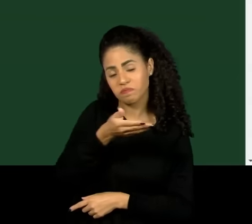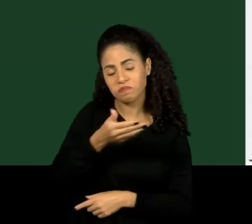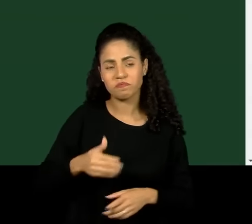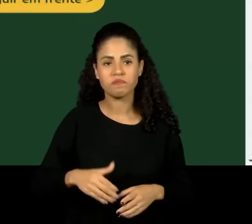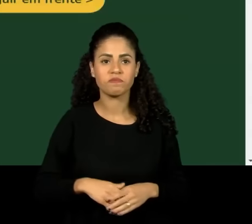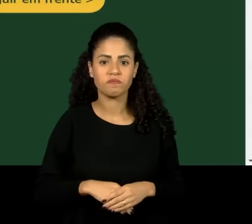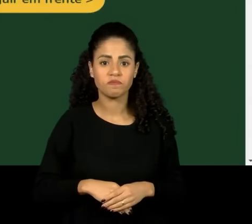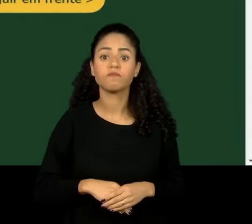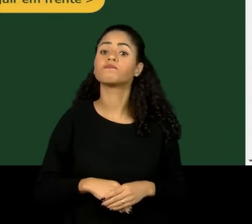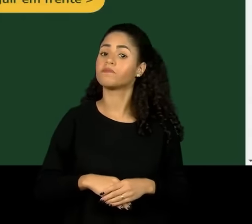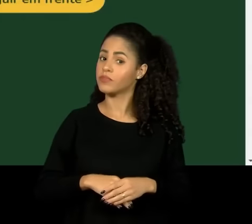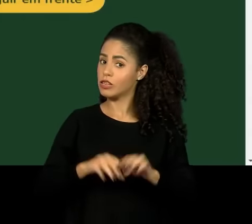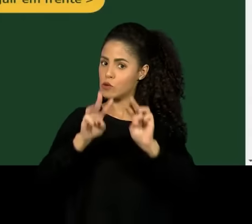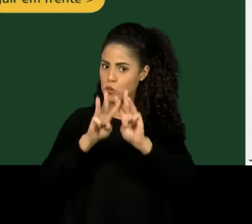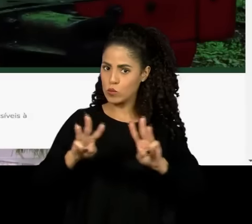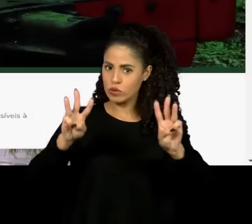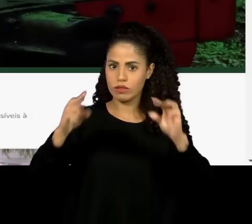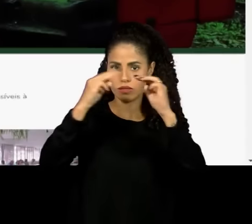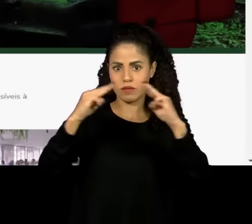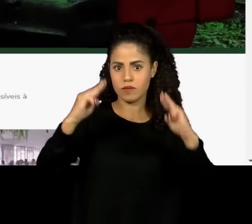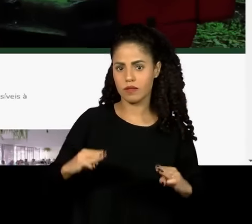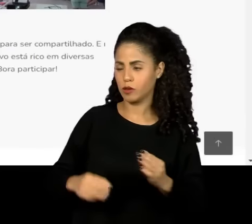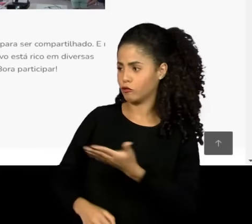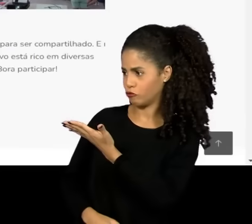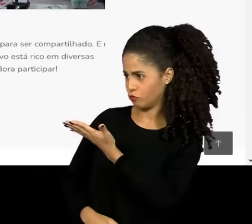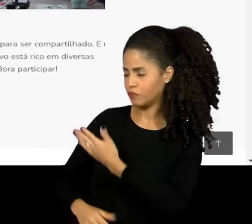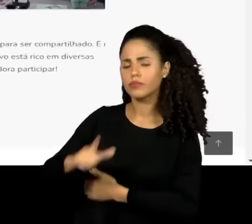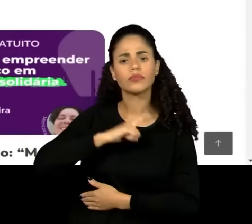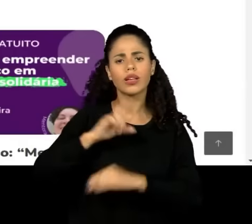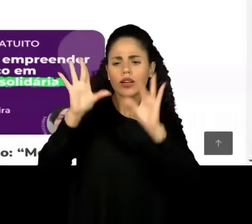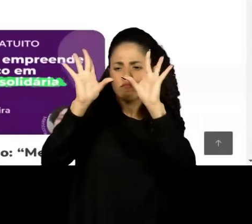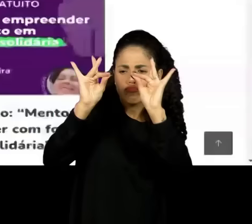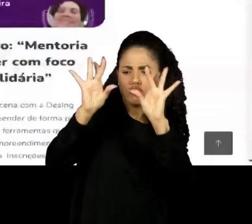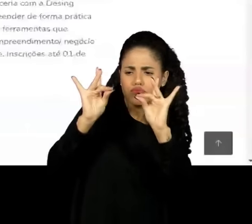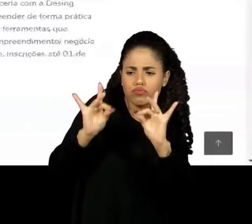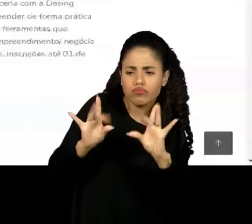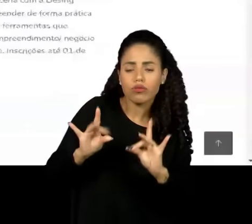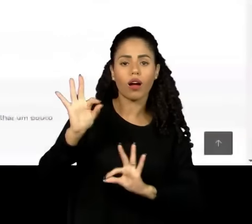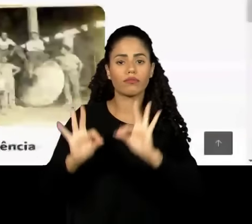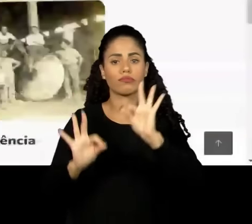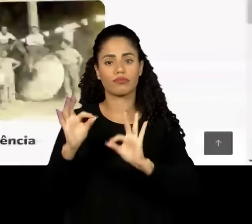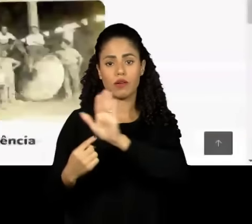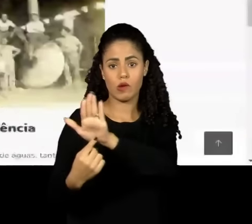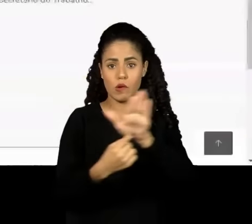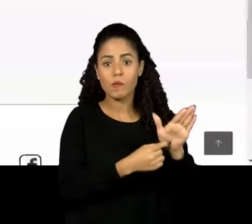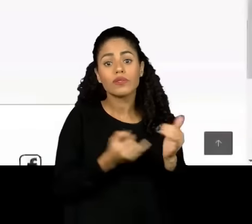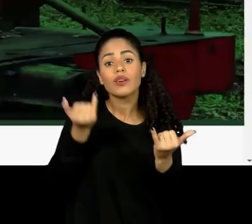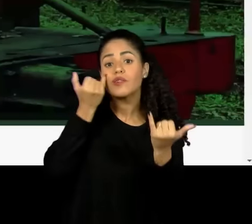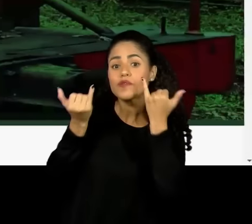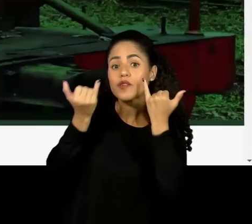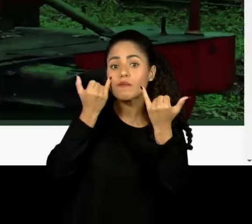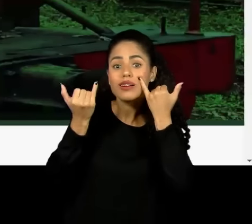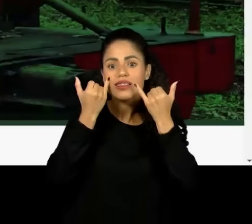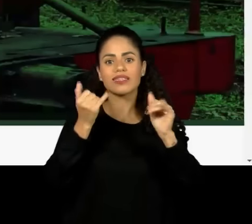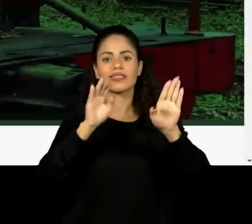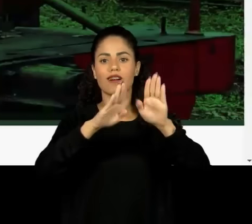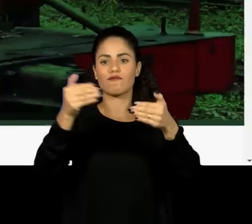O site do Museu Tecoa Jopoí detalha o projeto e apresenta essas e outras trilhas